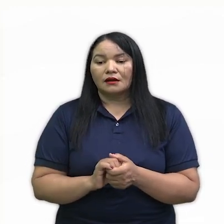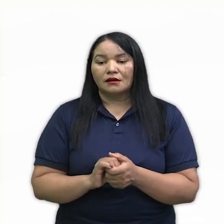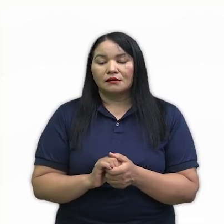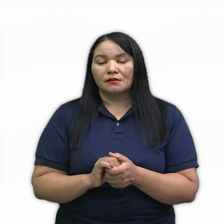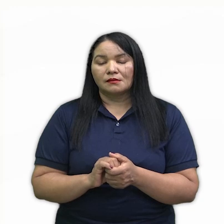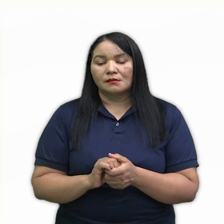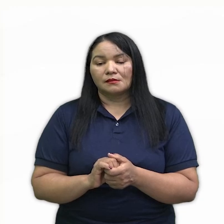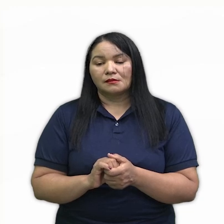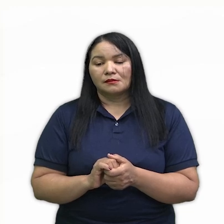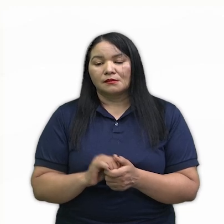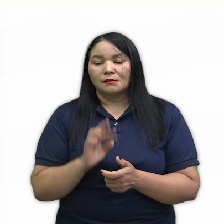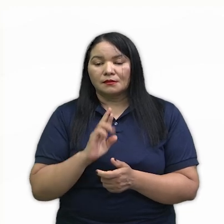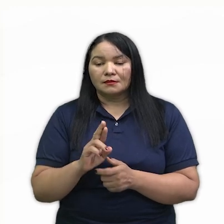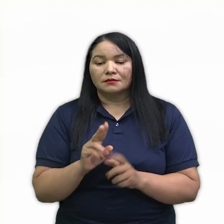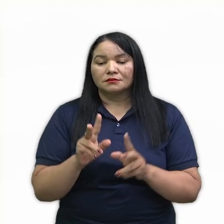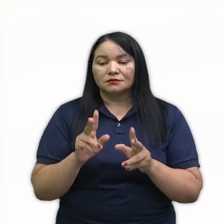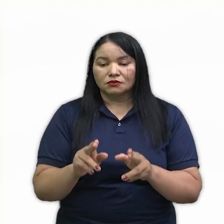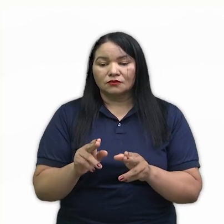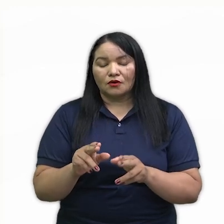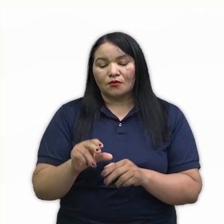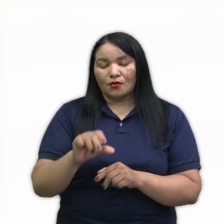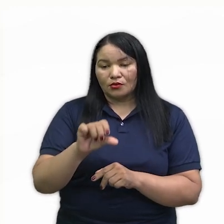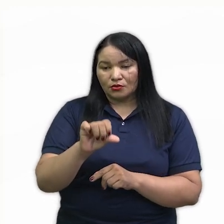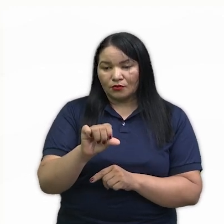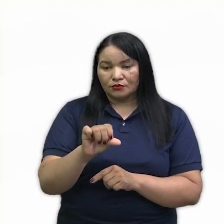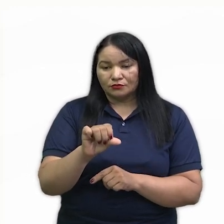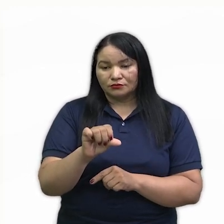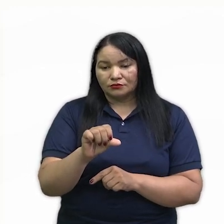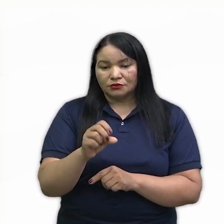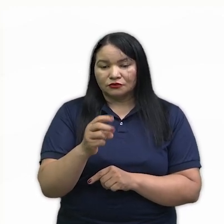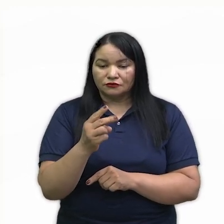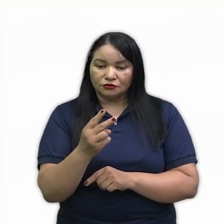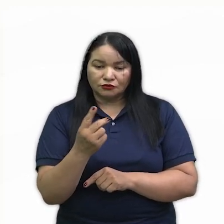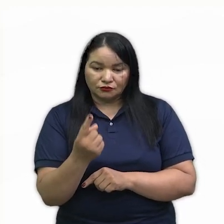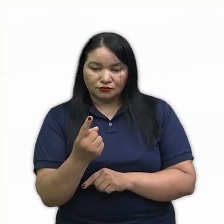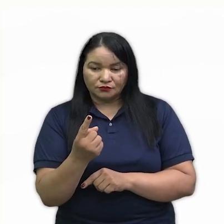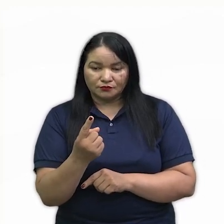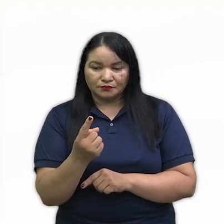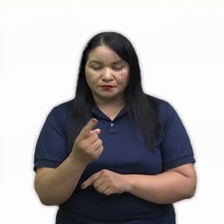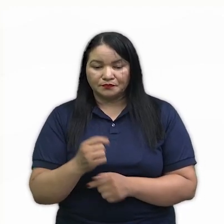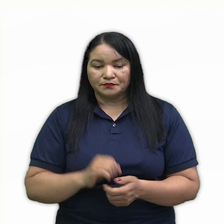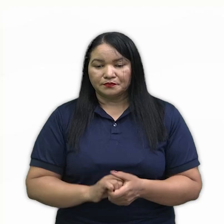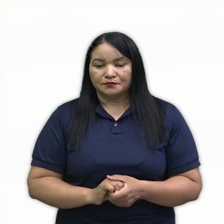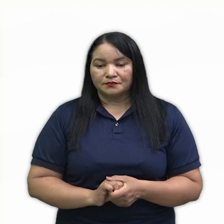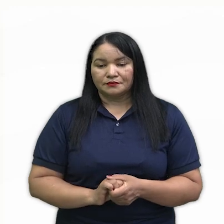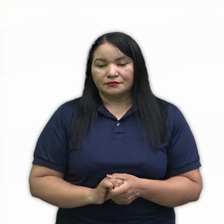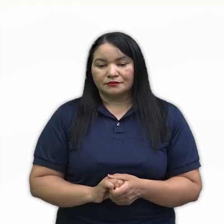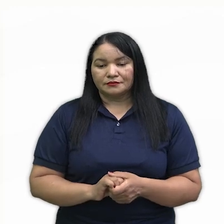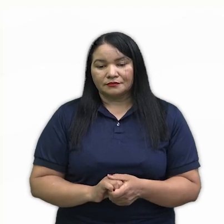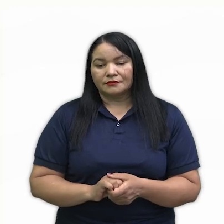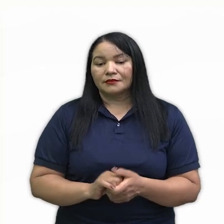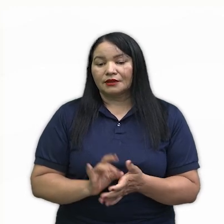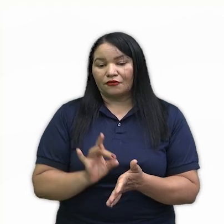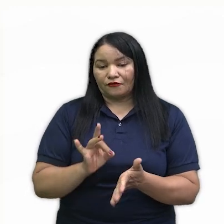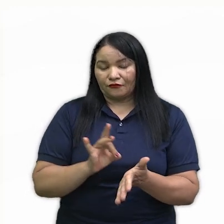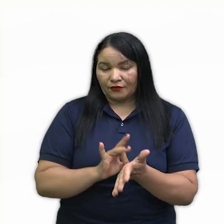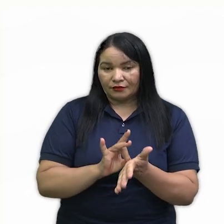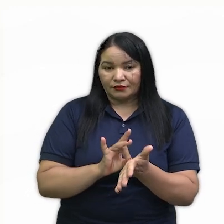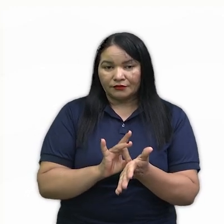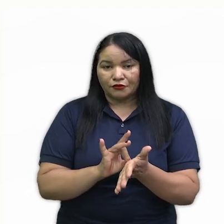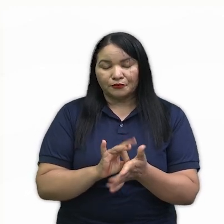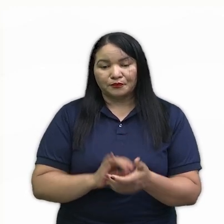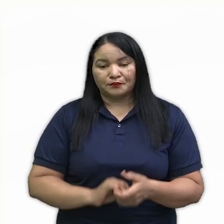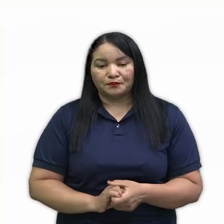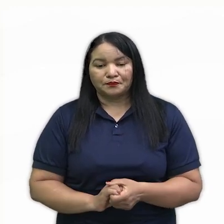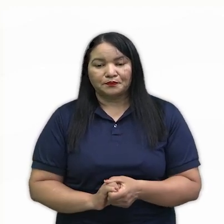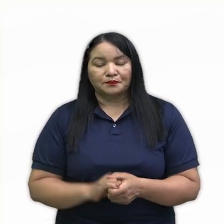o resultado, né, é igual ao nono termo, que é o 21. E, de fato, isso aqui é verdadeiro, tá